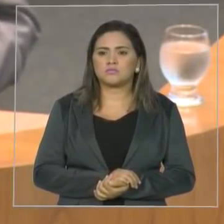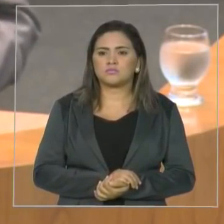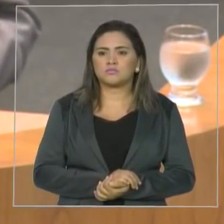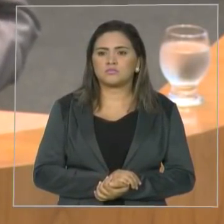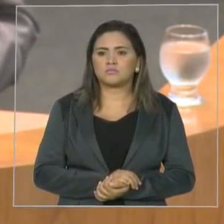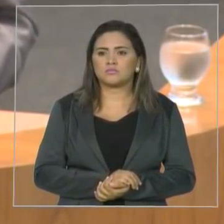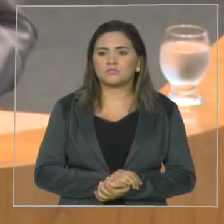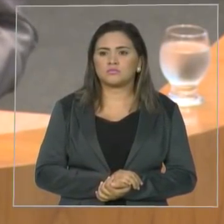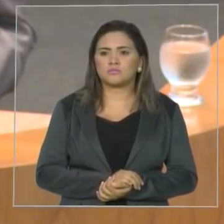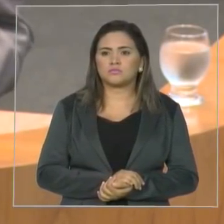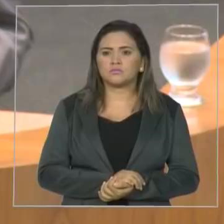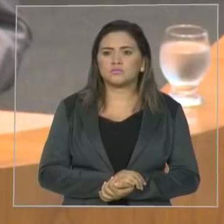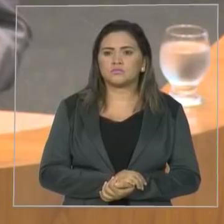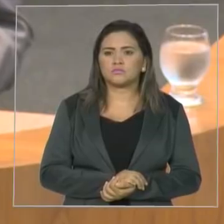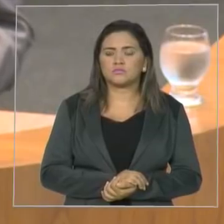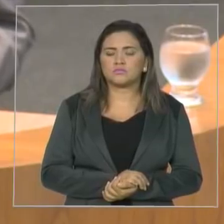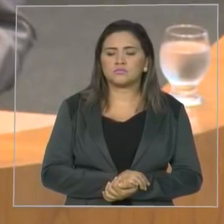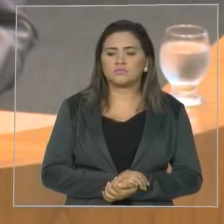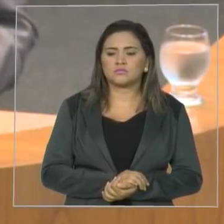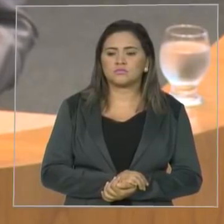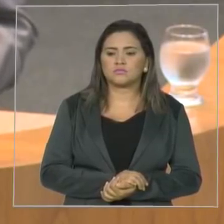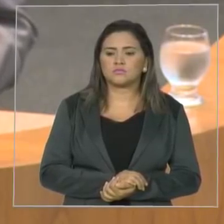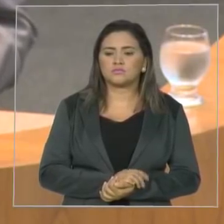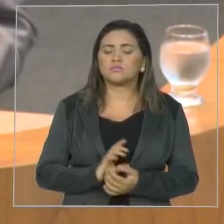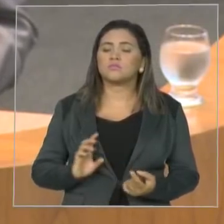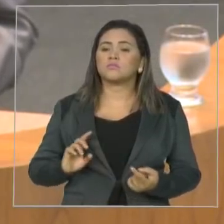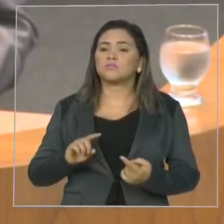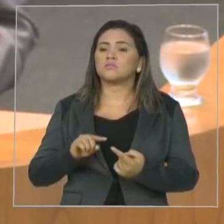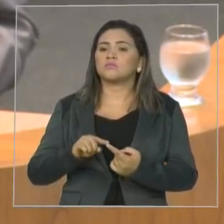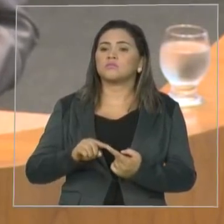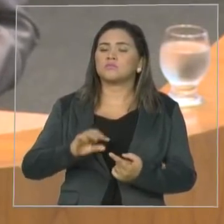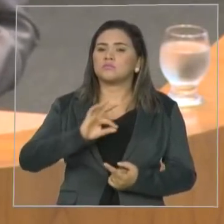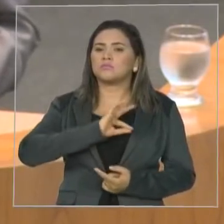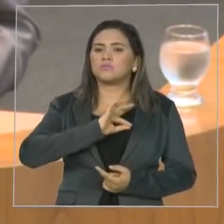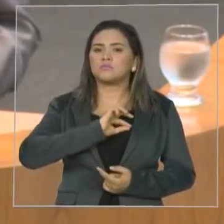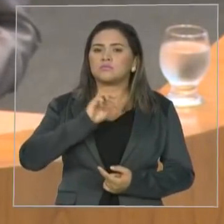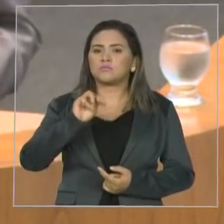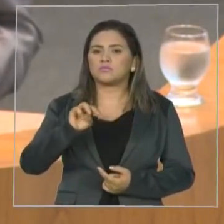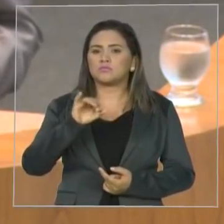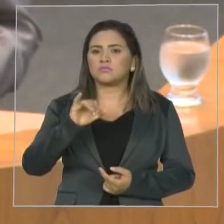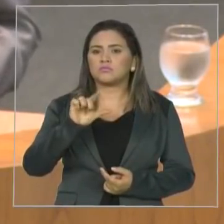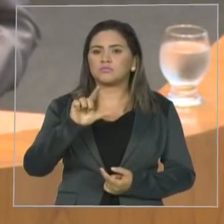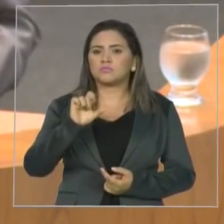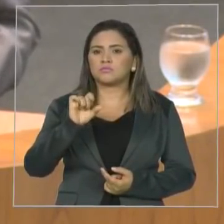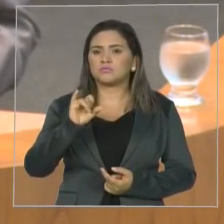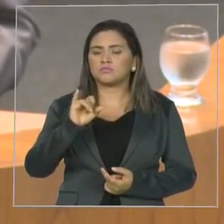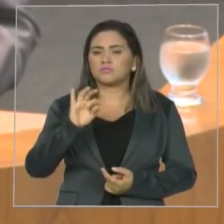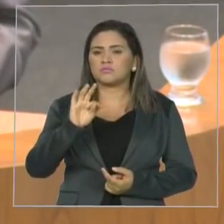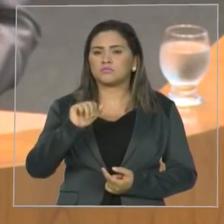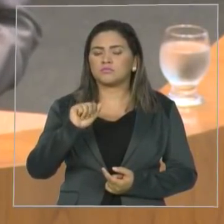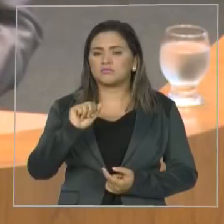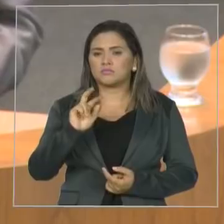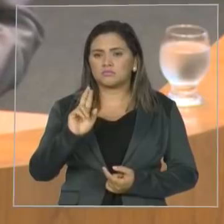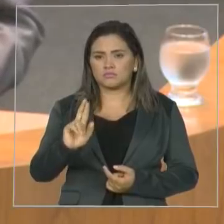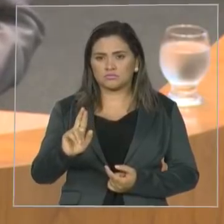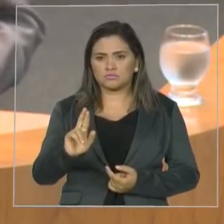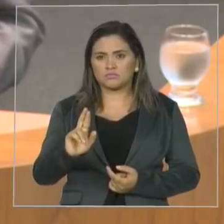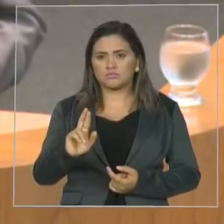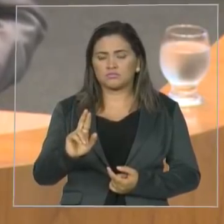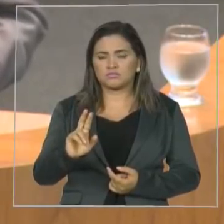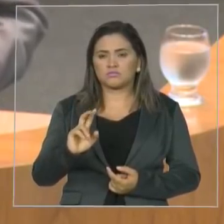e no momento atual, certamente vai ter a sua arma apreendida para exame balístico.